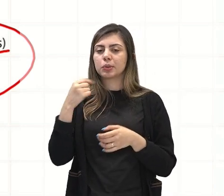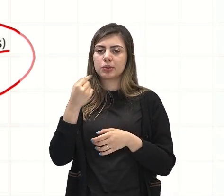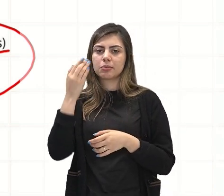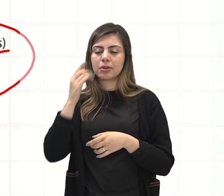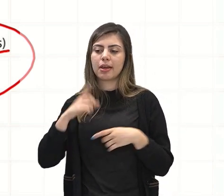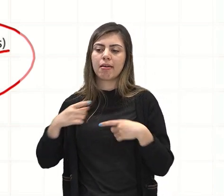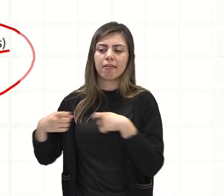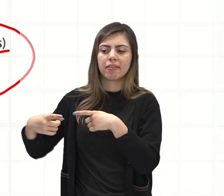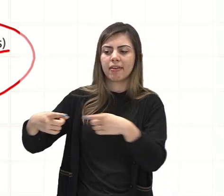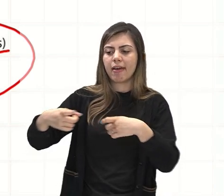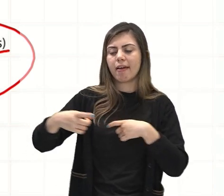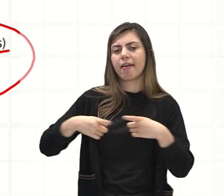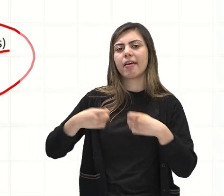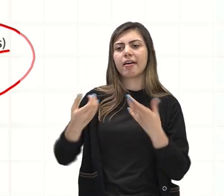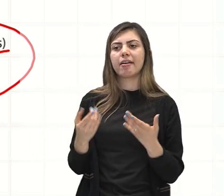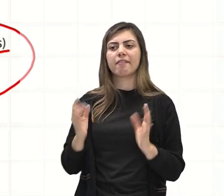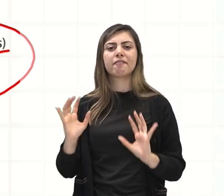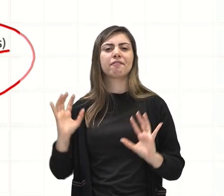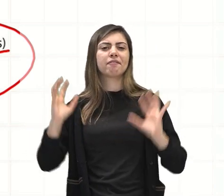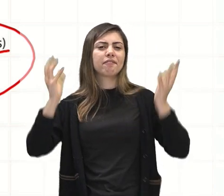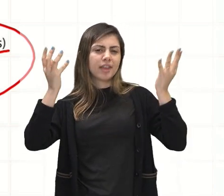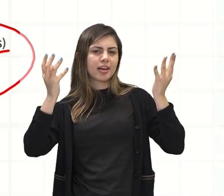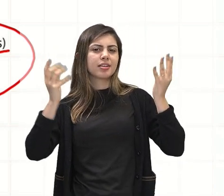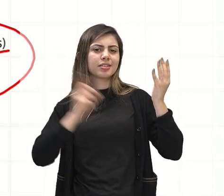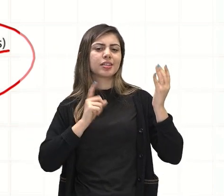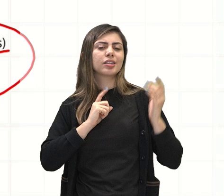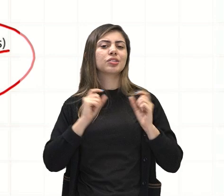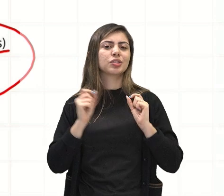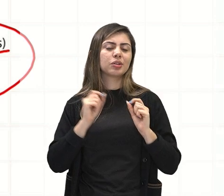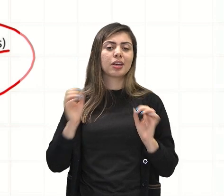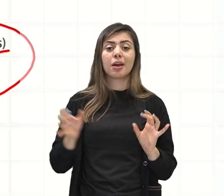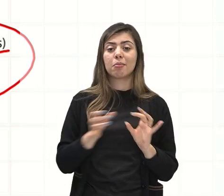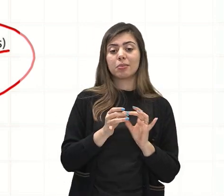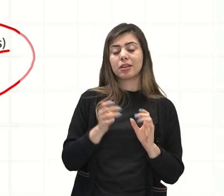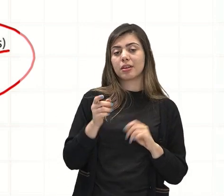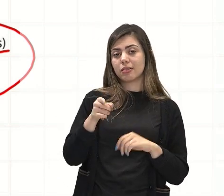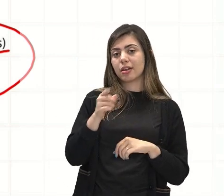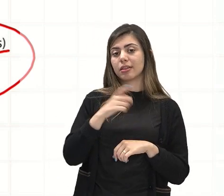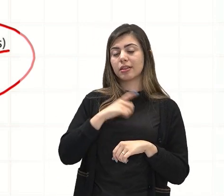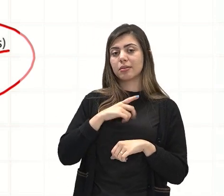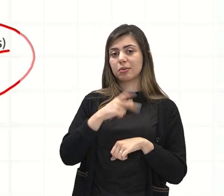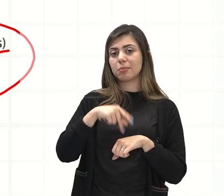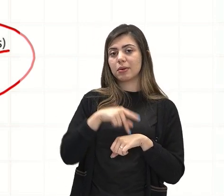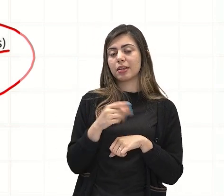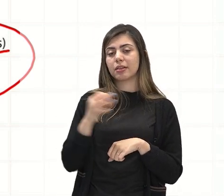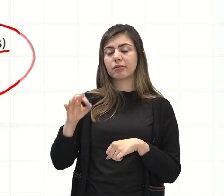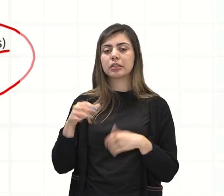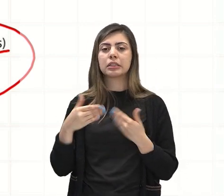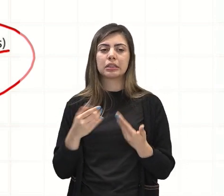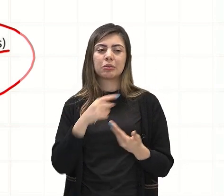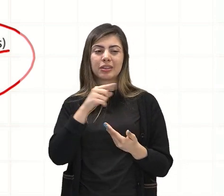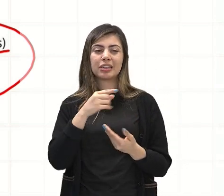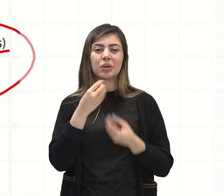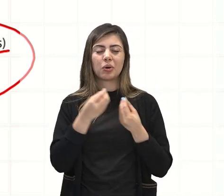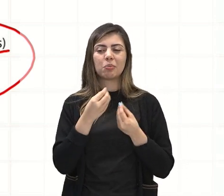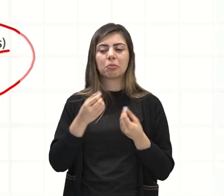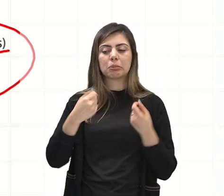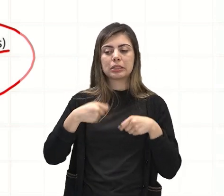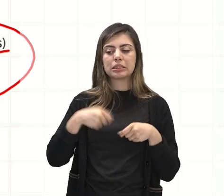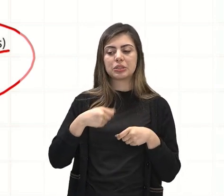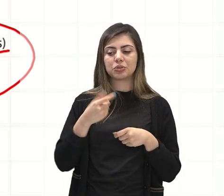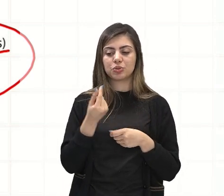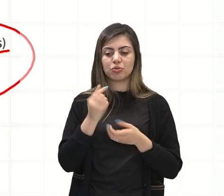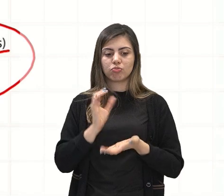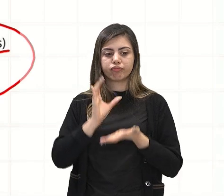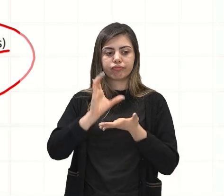festas, né, que aconteciam relacionadas à França naquele momento, os gastos aumentaram de forma exorbitante.